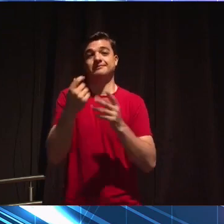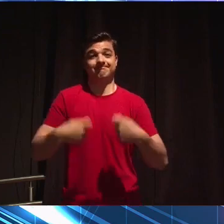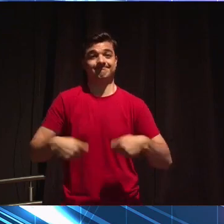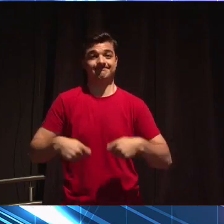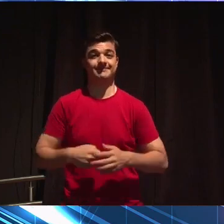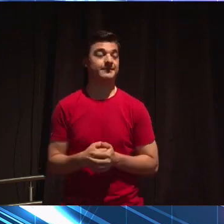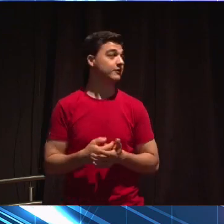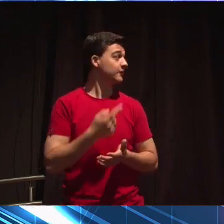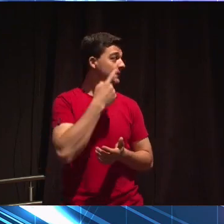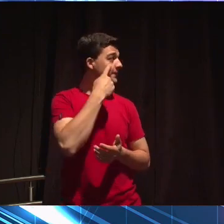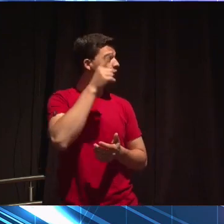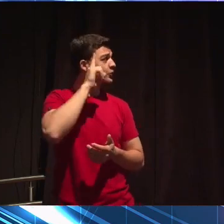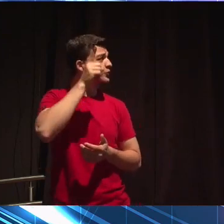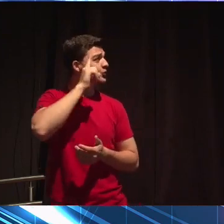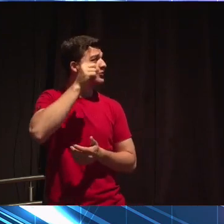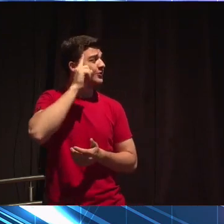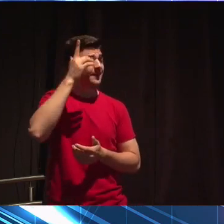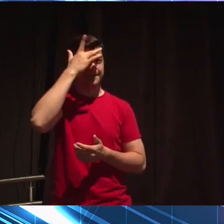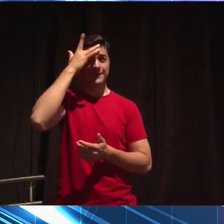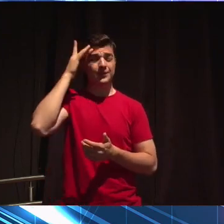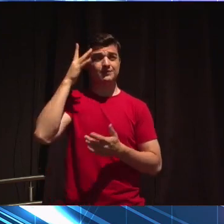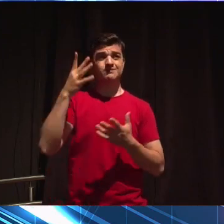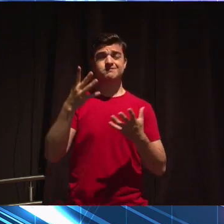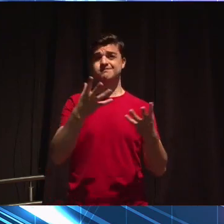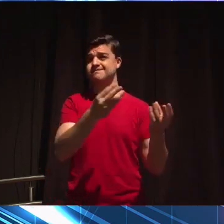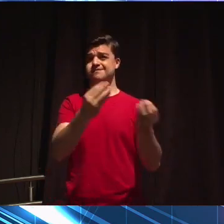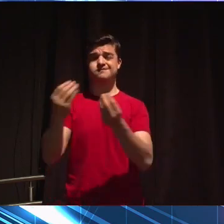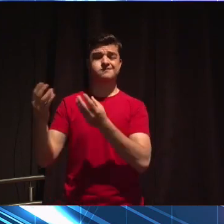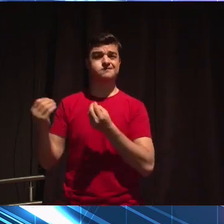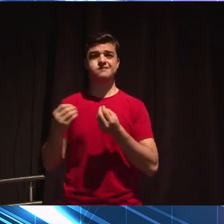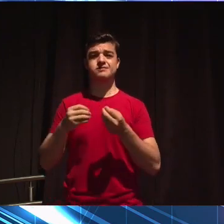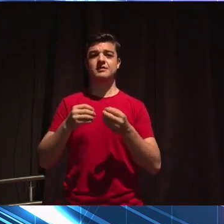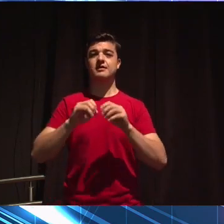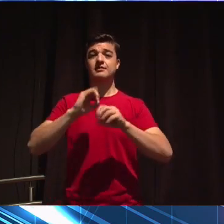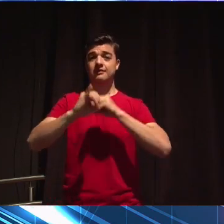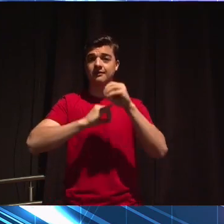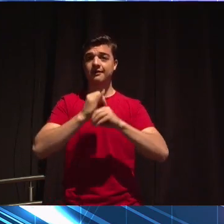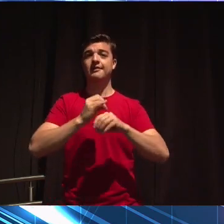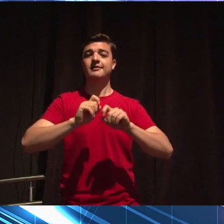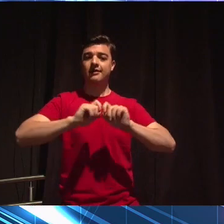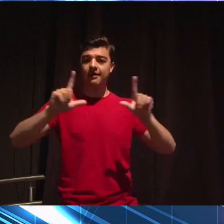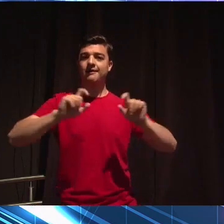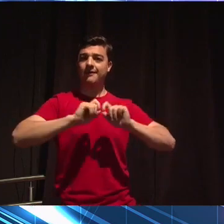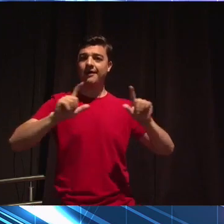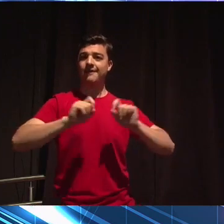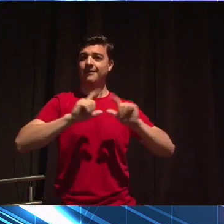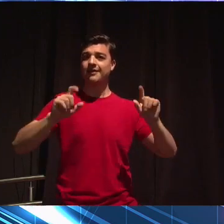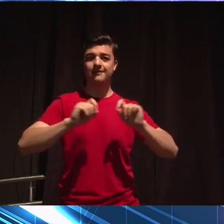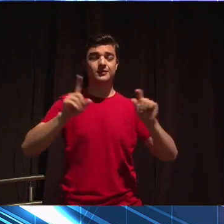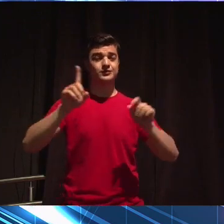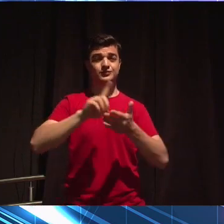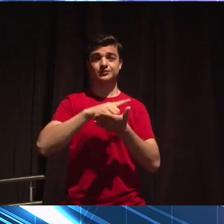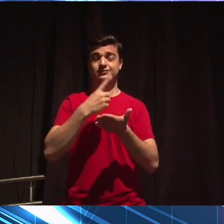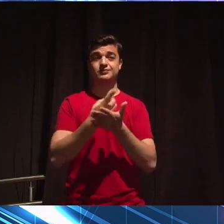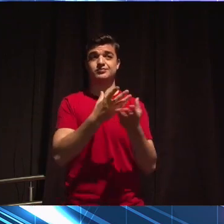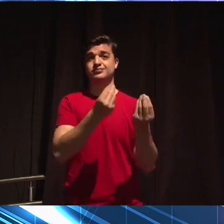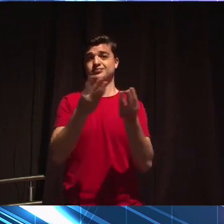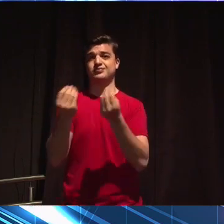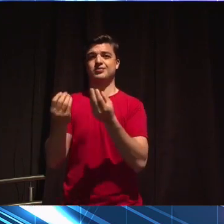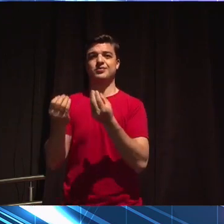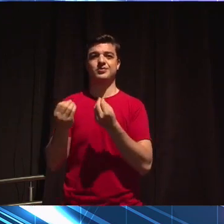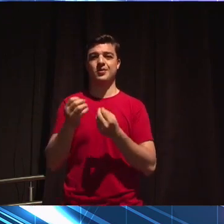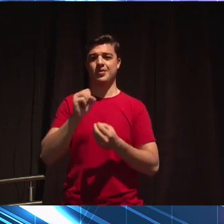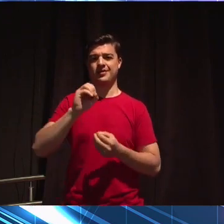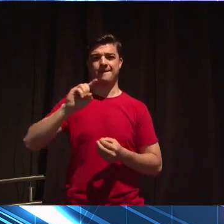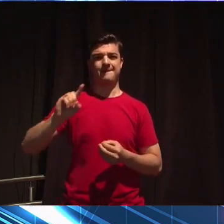teve uma redefinição de protocolo, o IP foi redefinido, né? Do IPv4 a gente chegou agora ao IPv6, Porque a gente ultrapassou